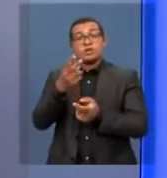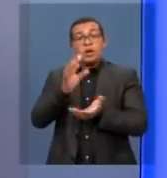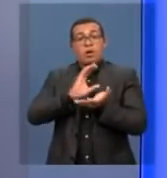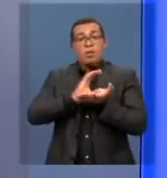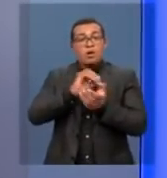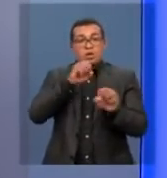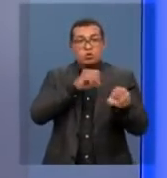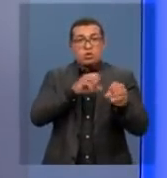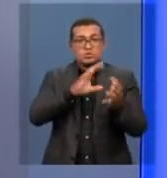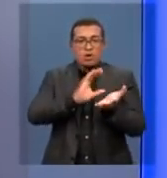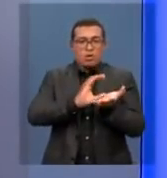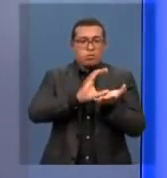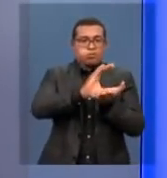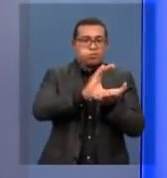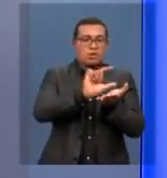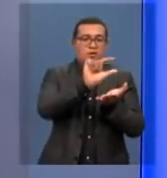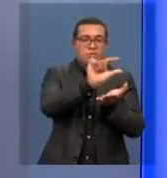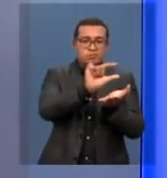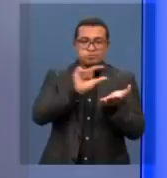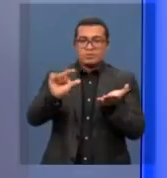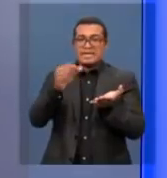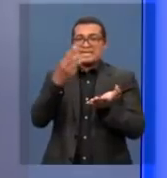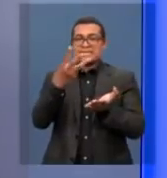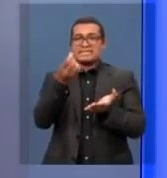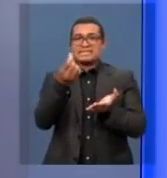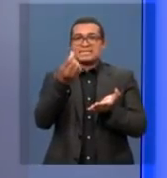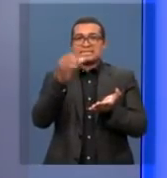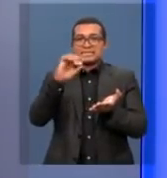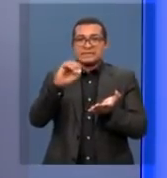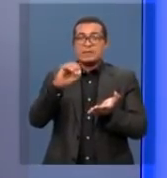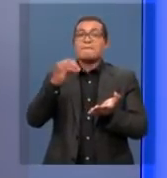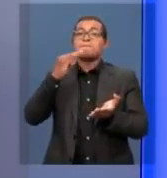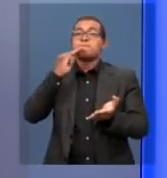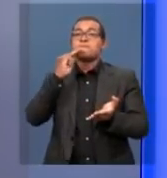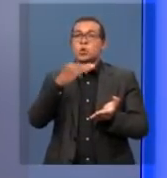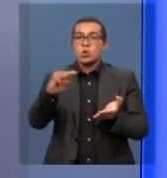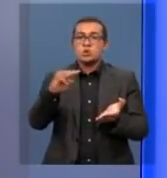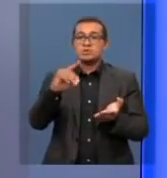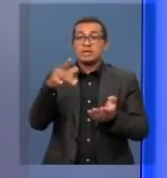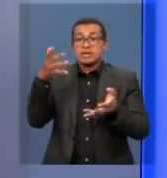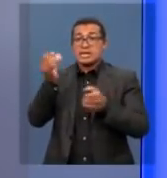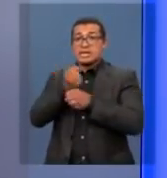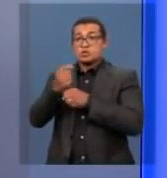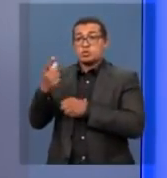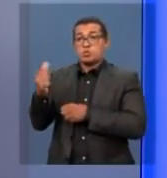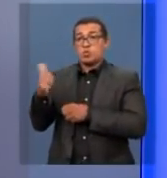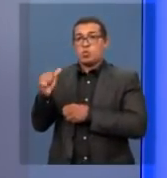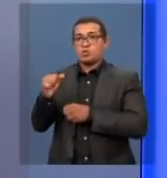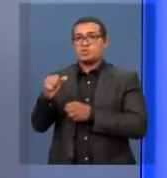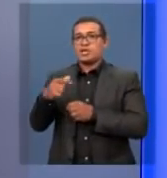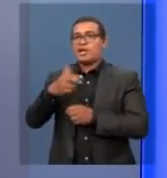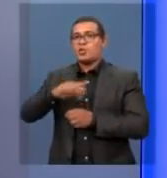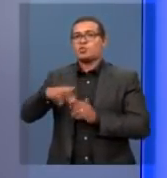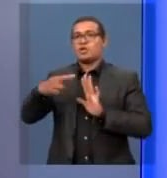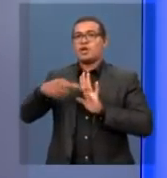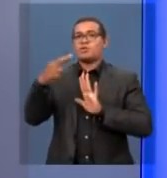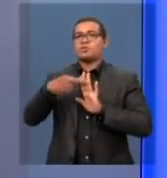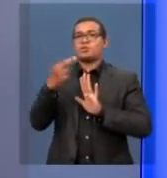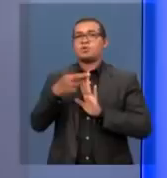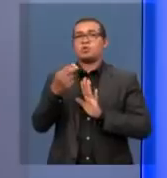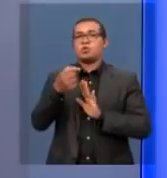tirando 360 milhões e já nesse ano de 2011 quando não tinha ainda a resolução 300 280 e